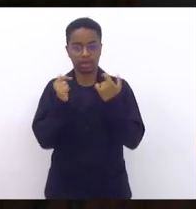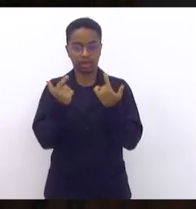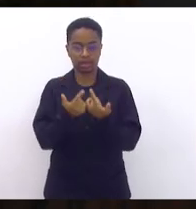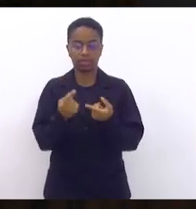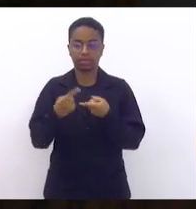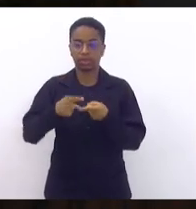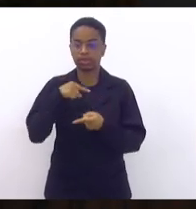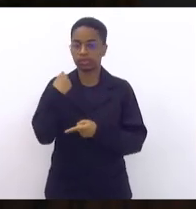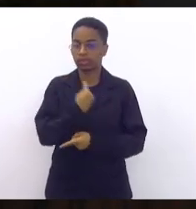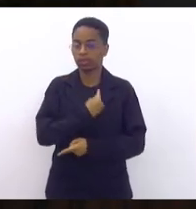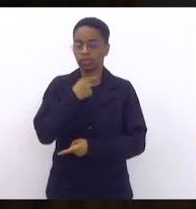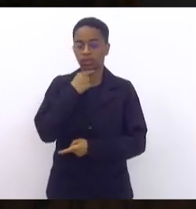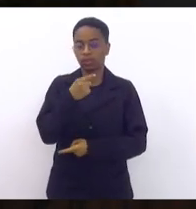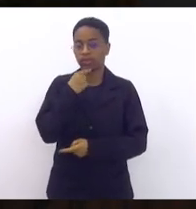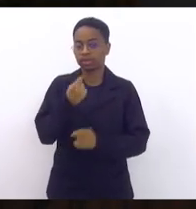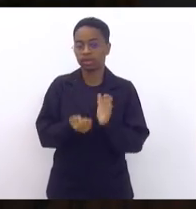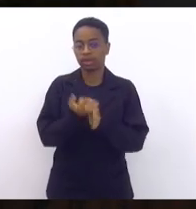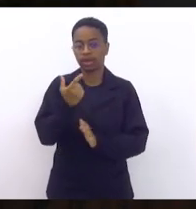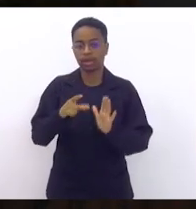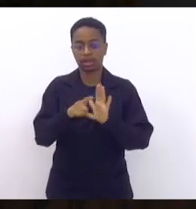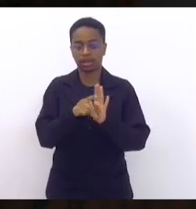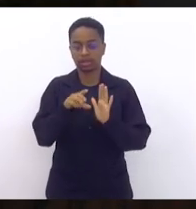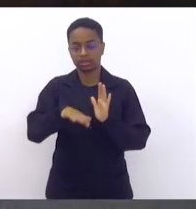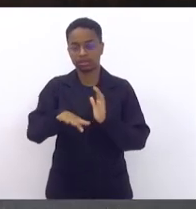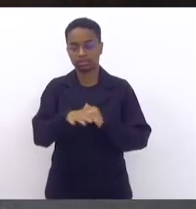legislar a partir de